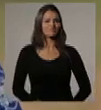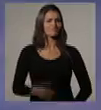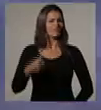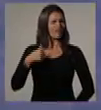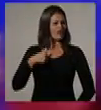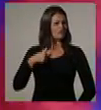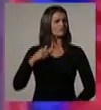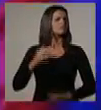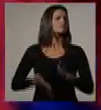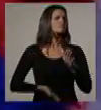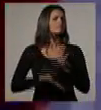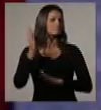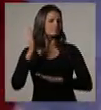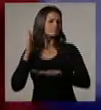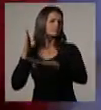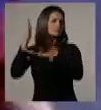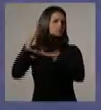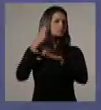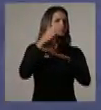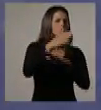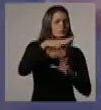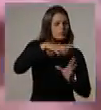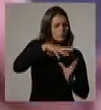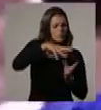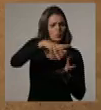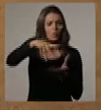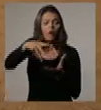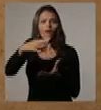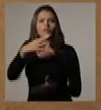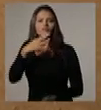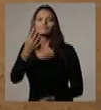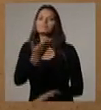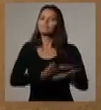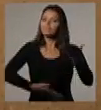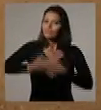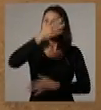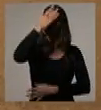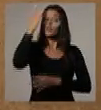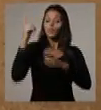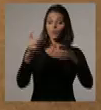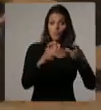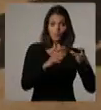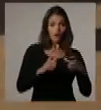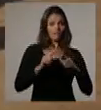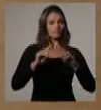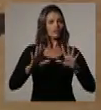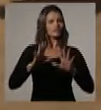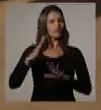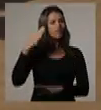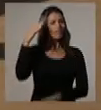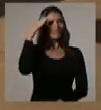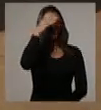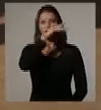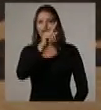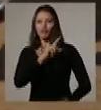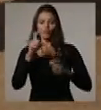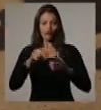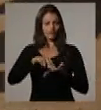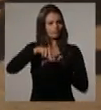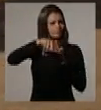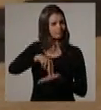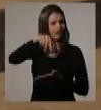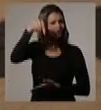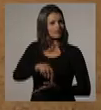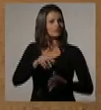de patão Eu já viajei pelo mundo todo conheci muita gente e lugares mas nunca me esqueço da minha origem